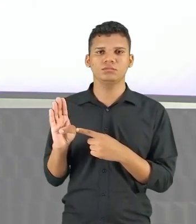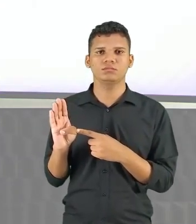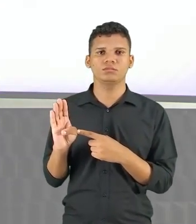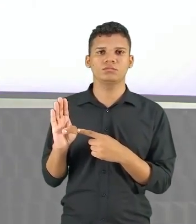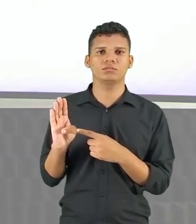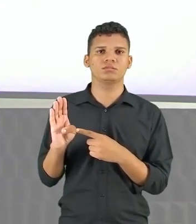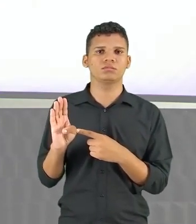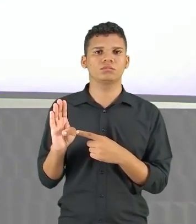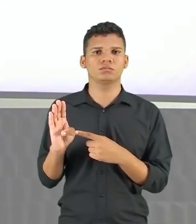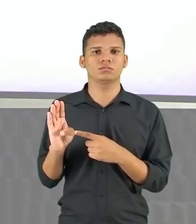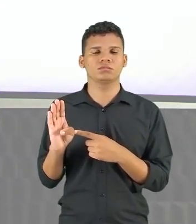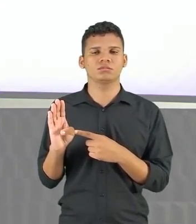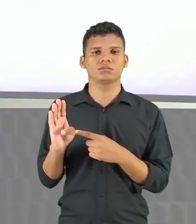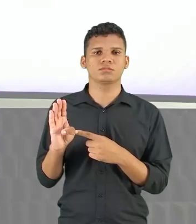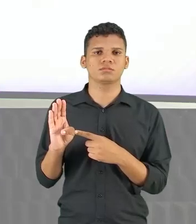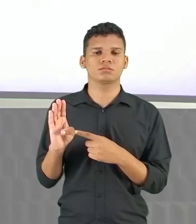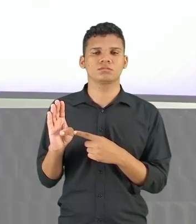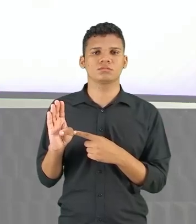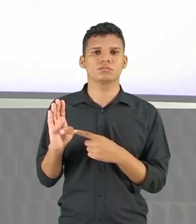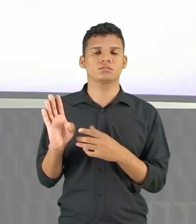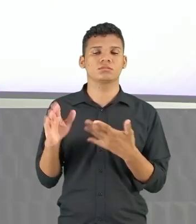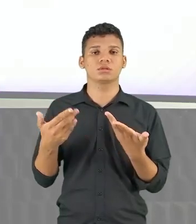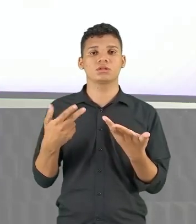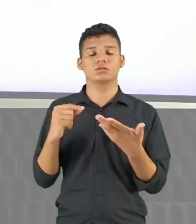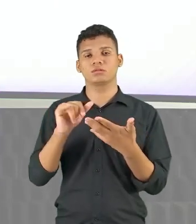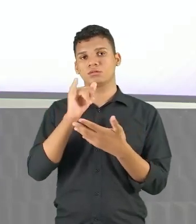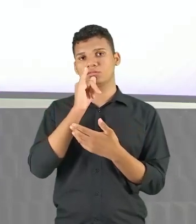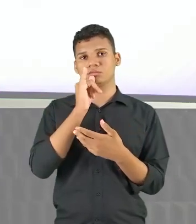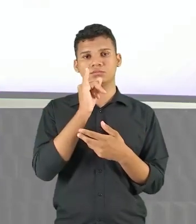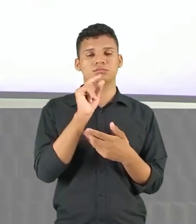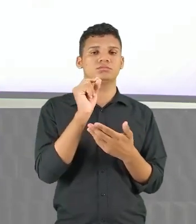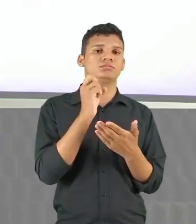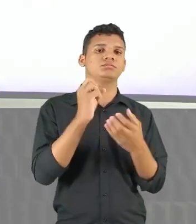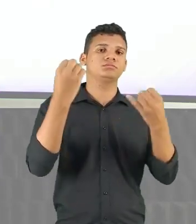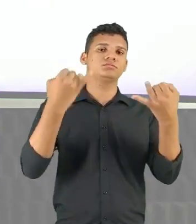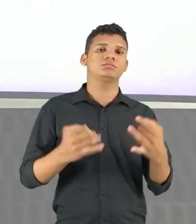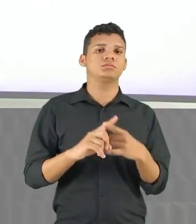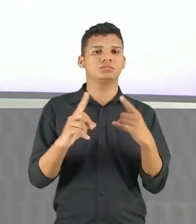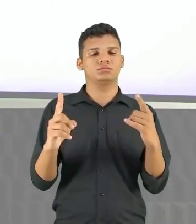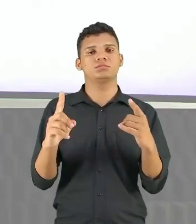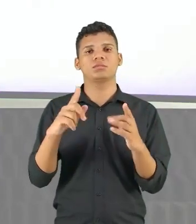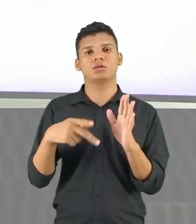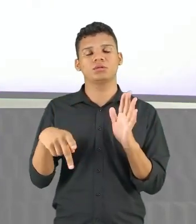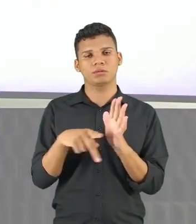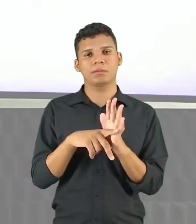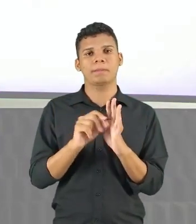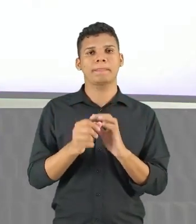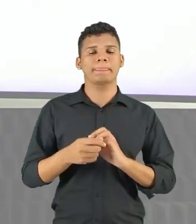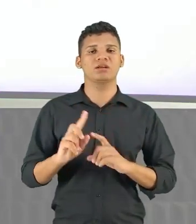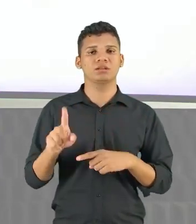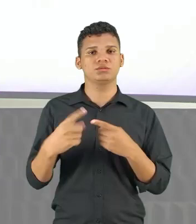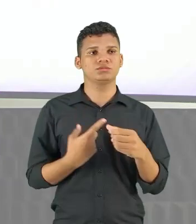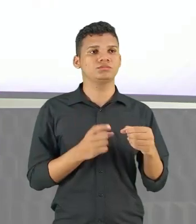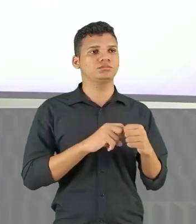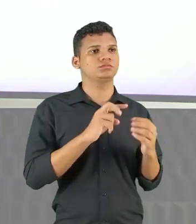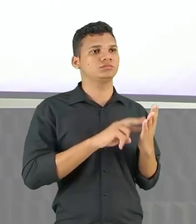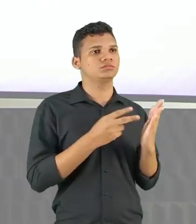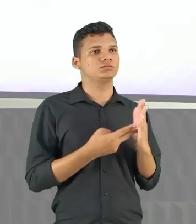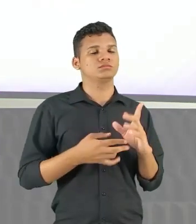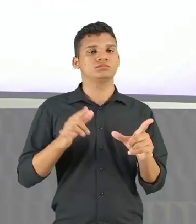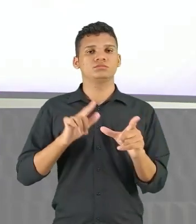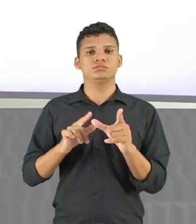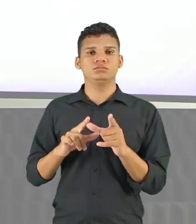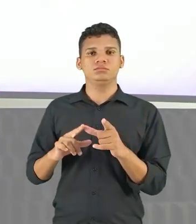no meu texto apresentado, está sinalizando uma introdução, aí eu tenho que voltar e fazer essa interpretação. Letra C,